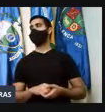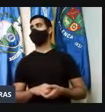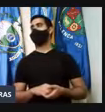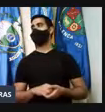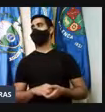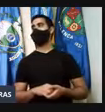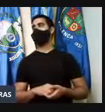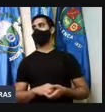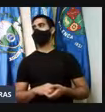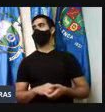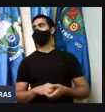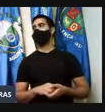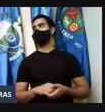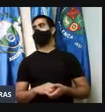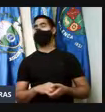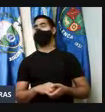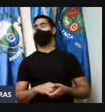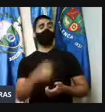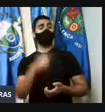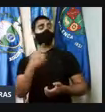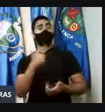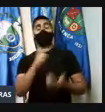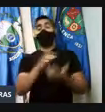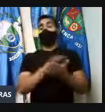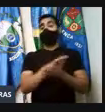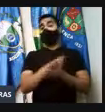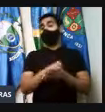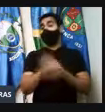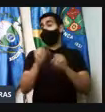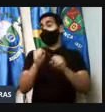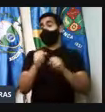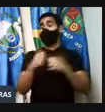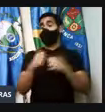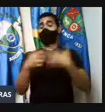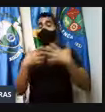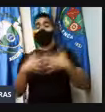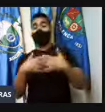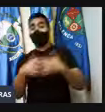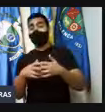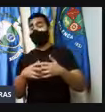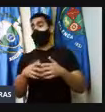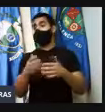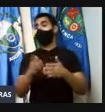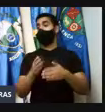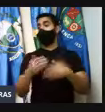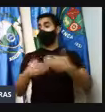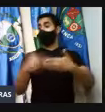manifestante constitucional, não apresentando nenhum vício de iniciativa e competência, seguindo